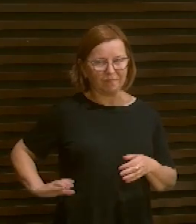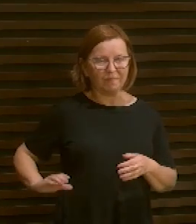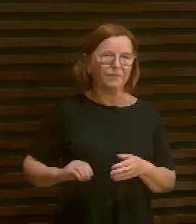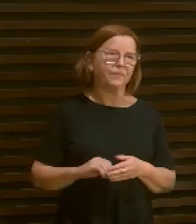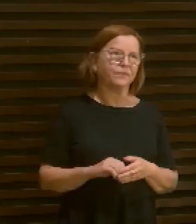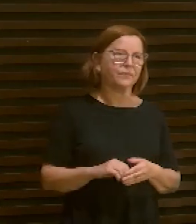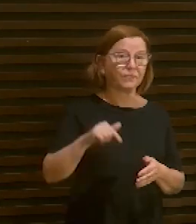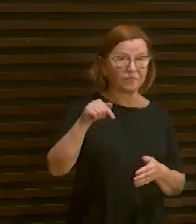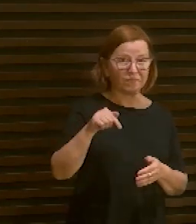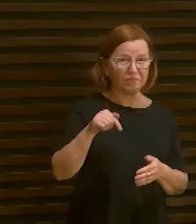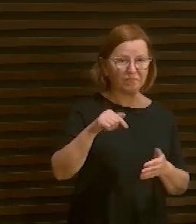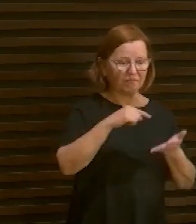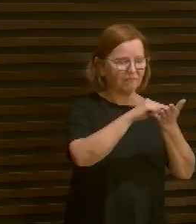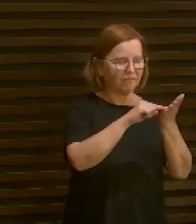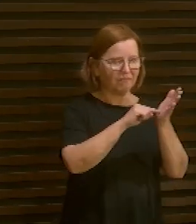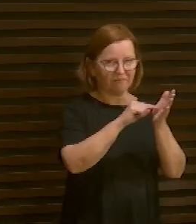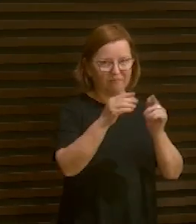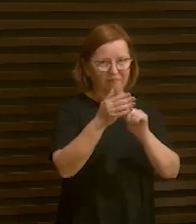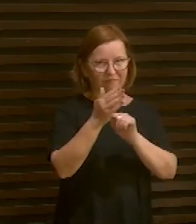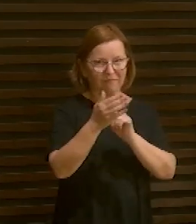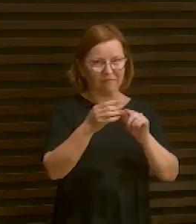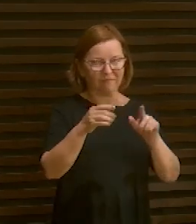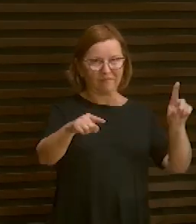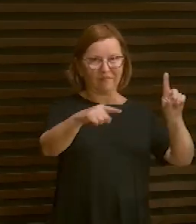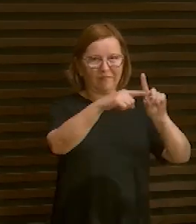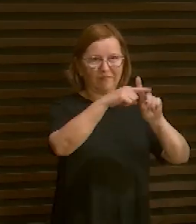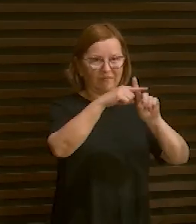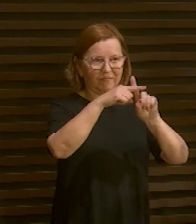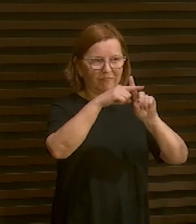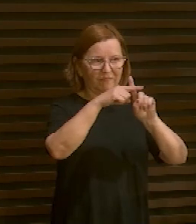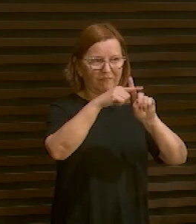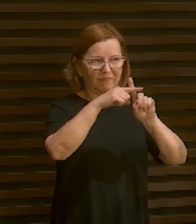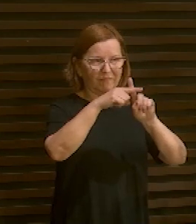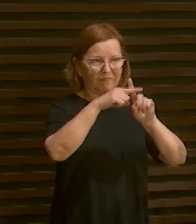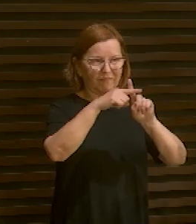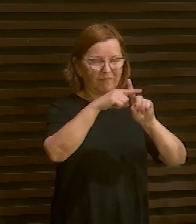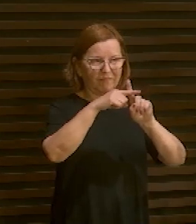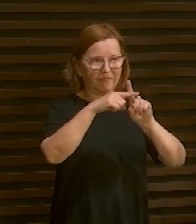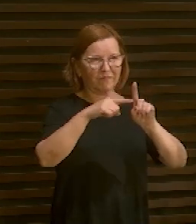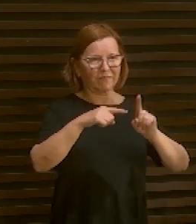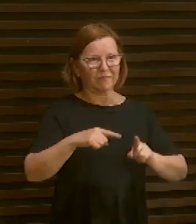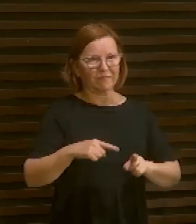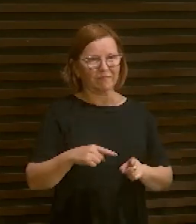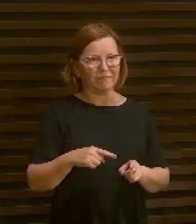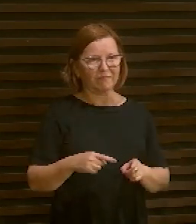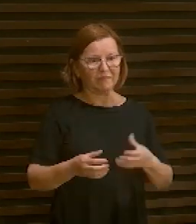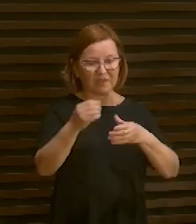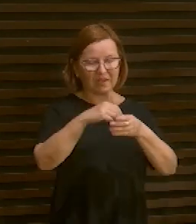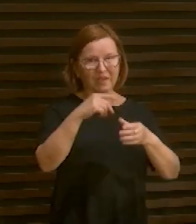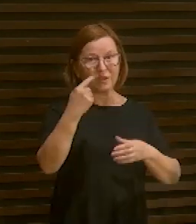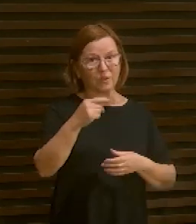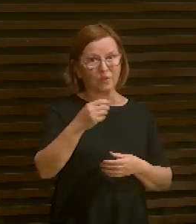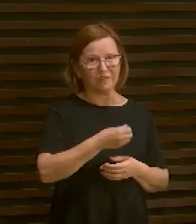As 7 feridas da cruz sendo incorporadas na sua vida, na